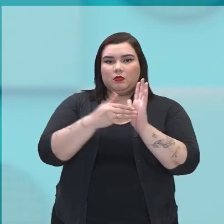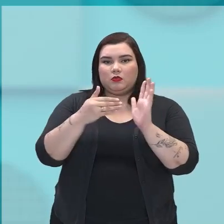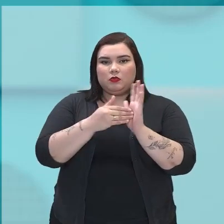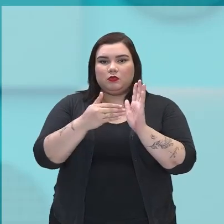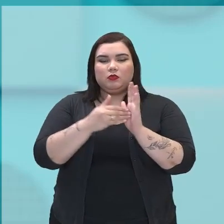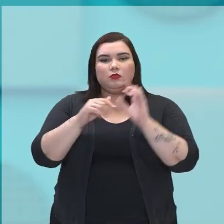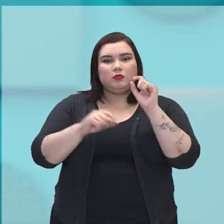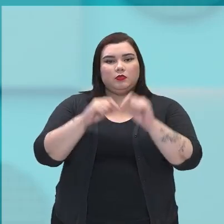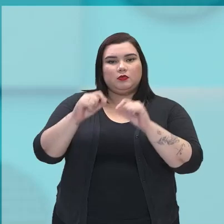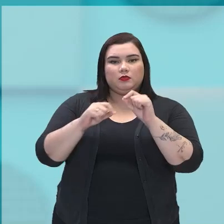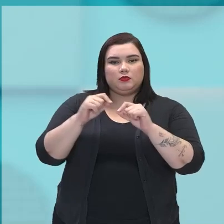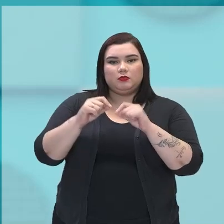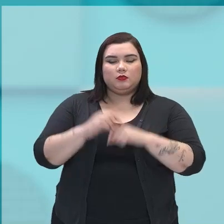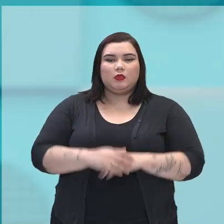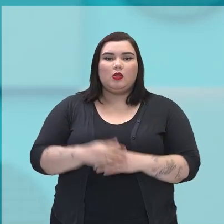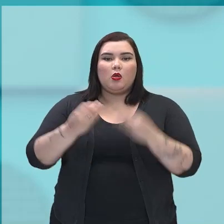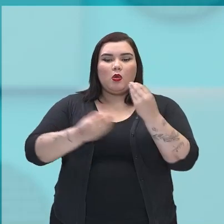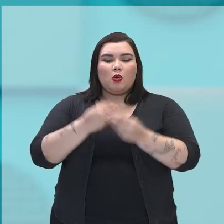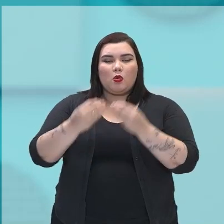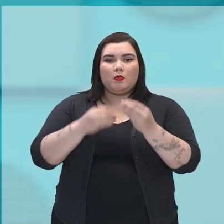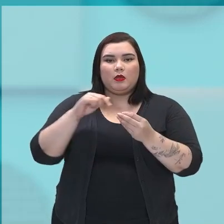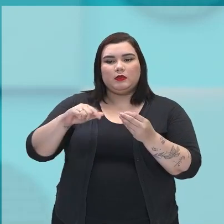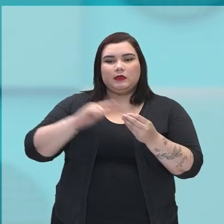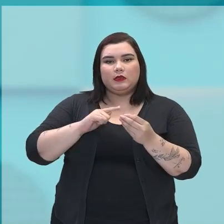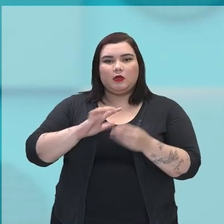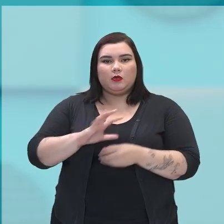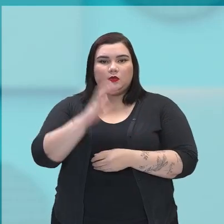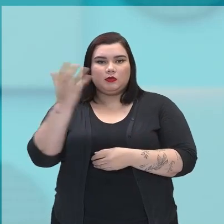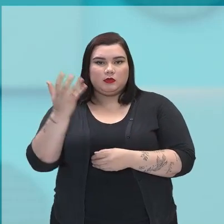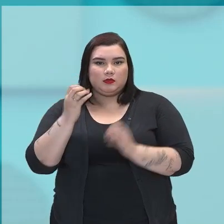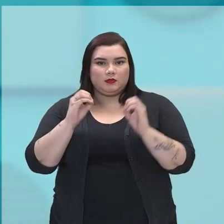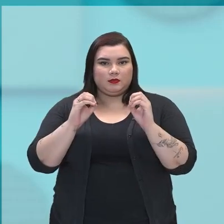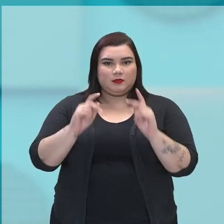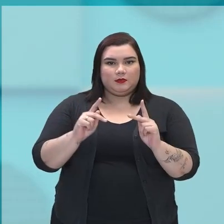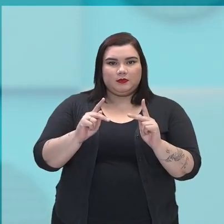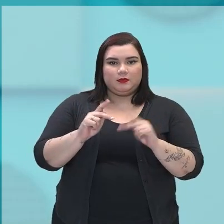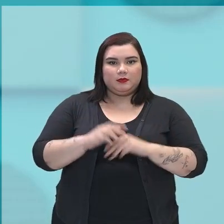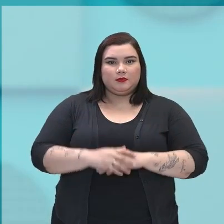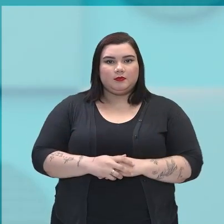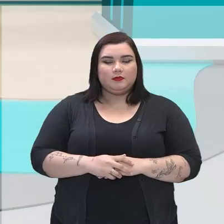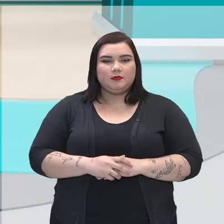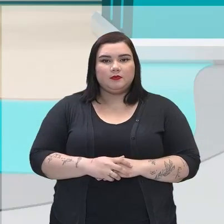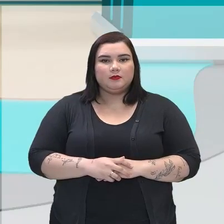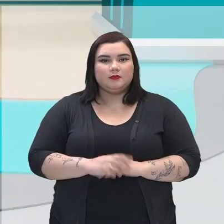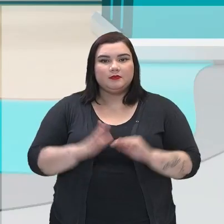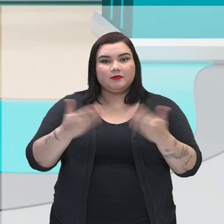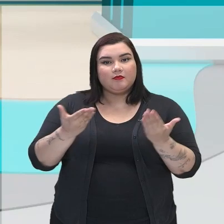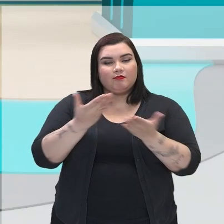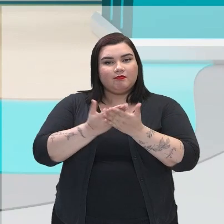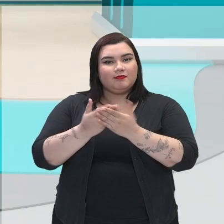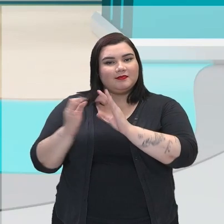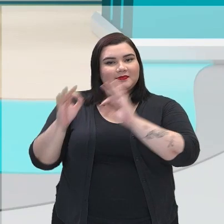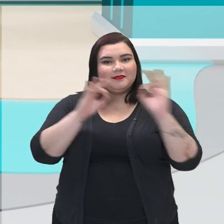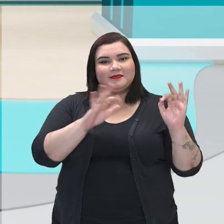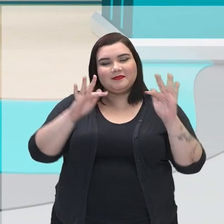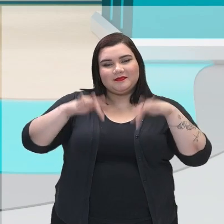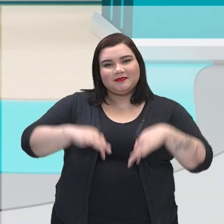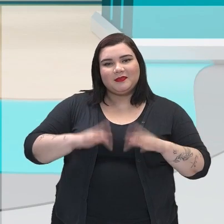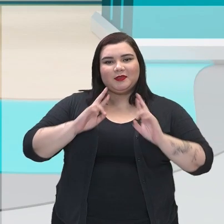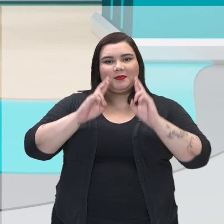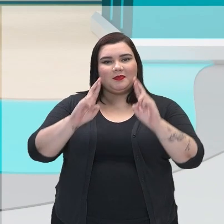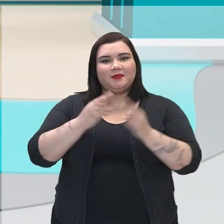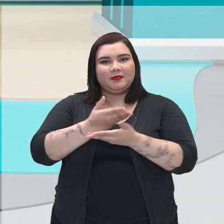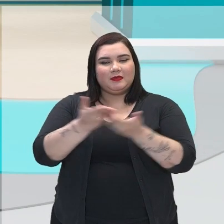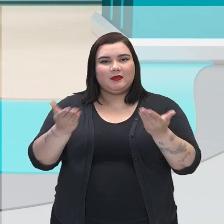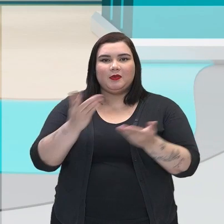né, a frequência com que algo acontece, ok? Então, a nossa aula termina por aqui. Eu espero que vocês